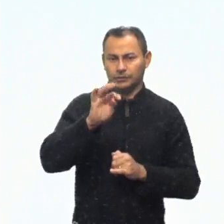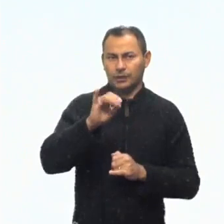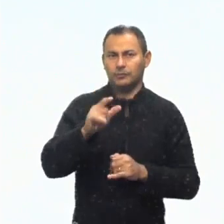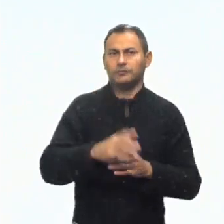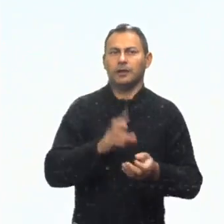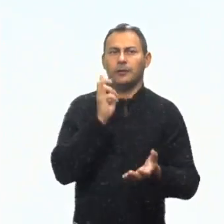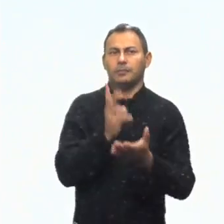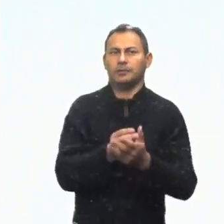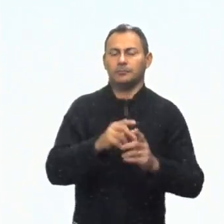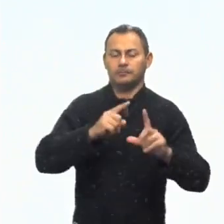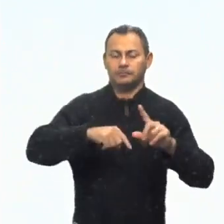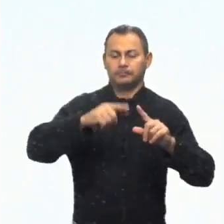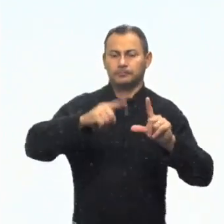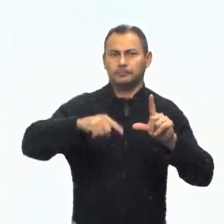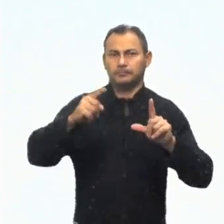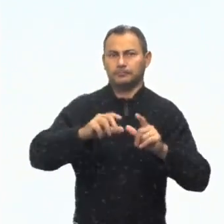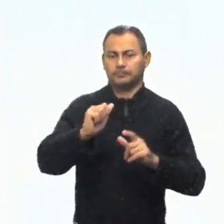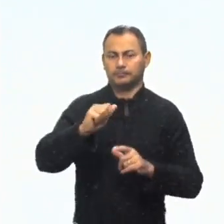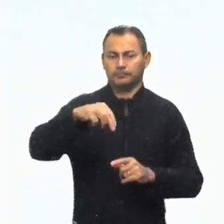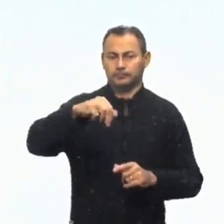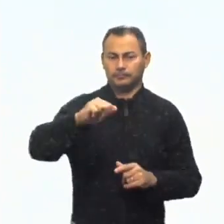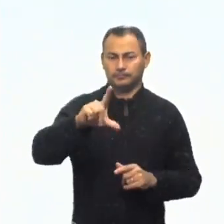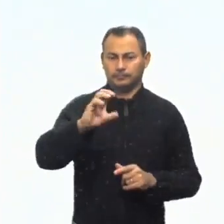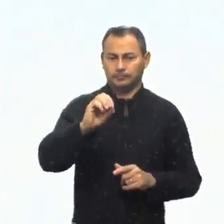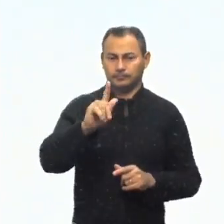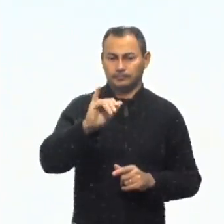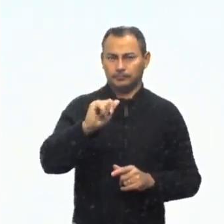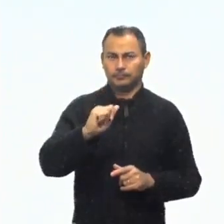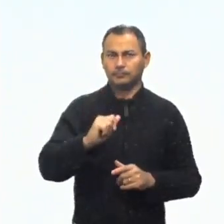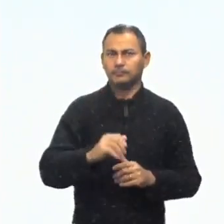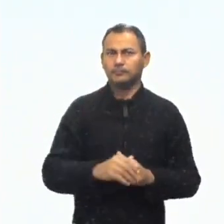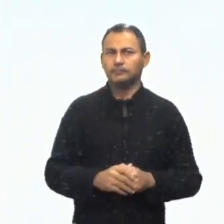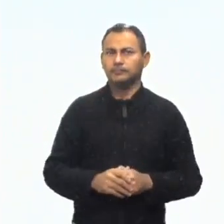e a mesma portadora analógica.